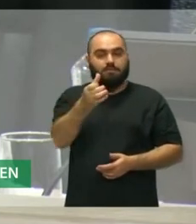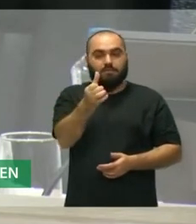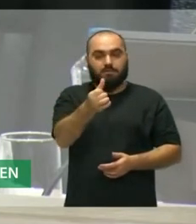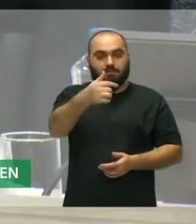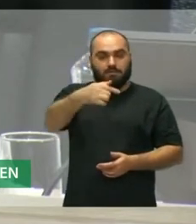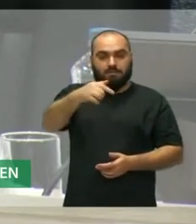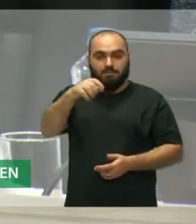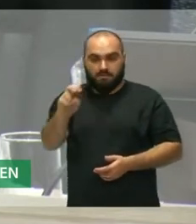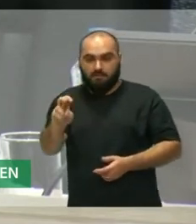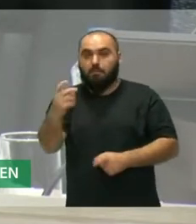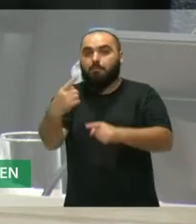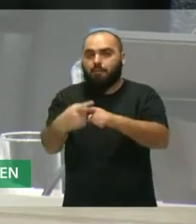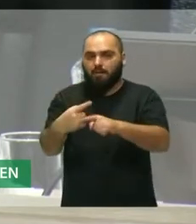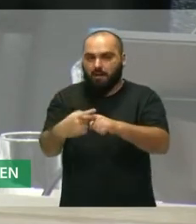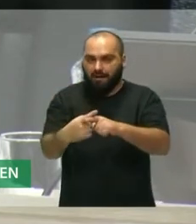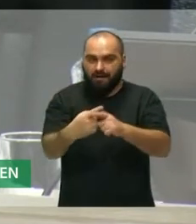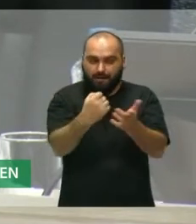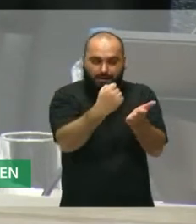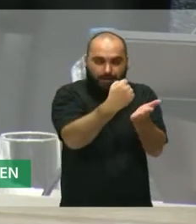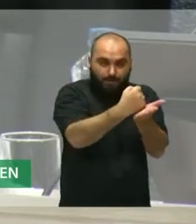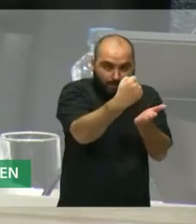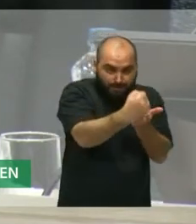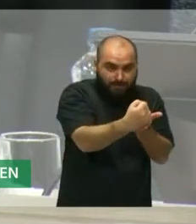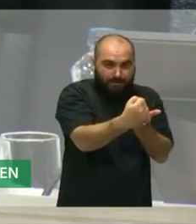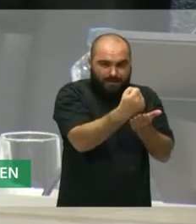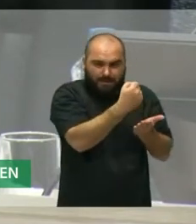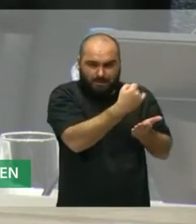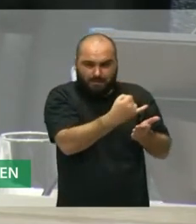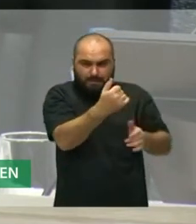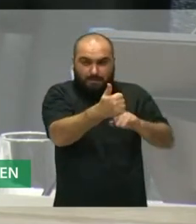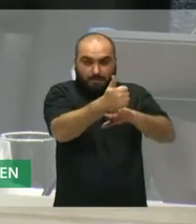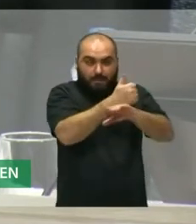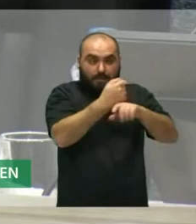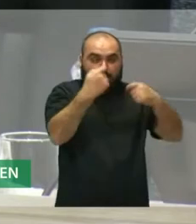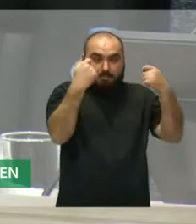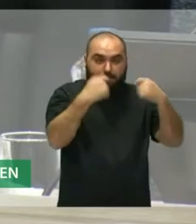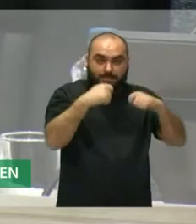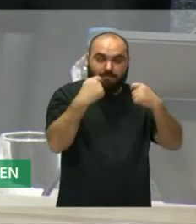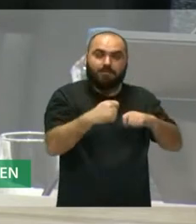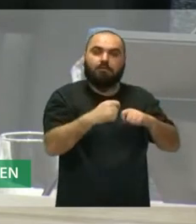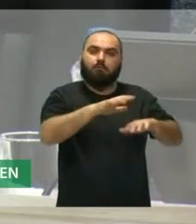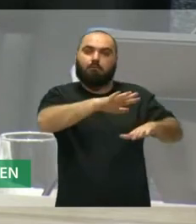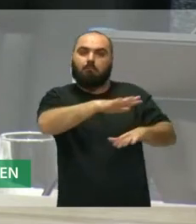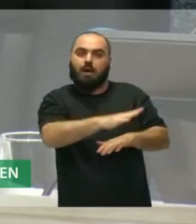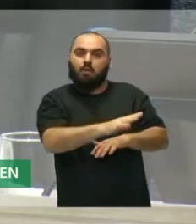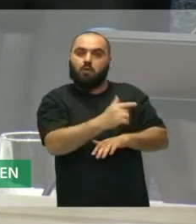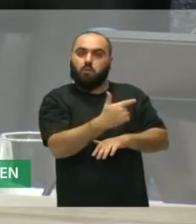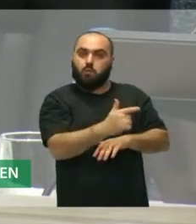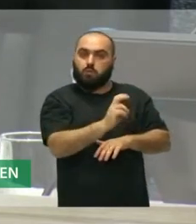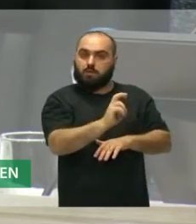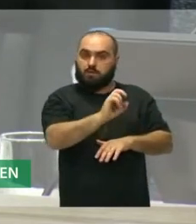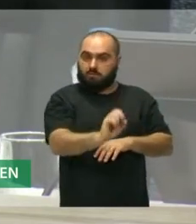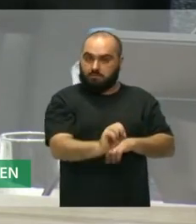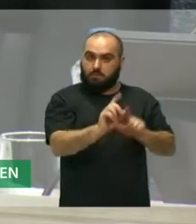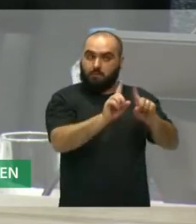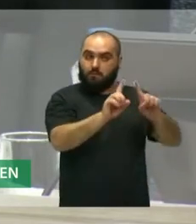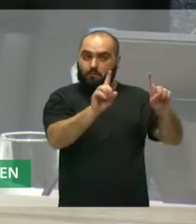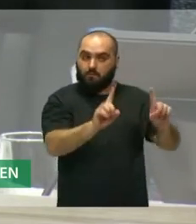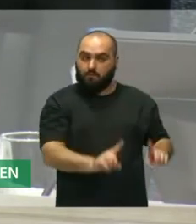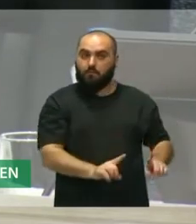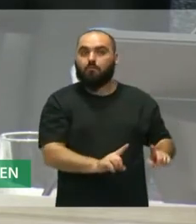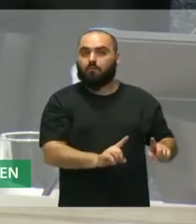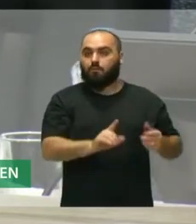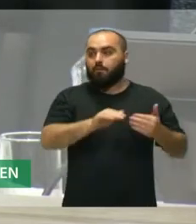1.675.000, porque além de contratar um número expressivo de profissionais, que foi em torno de 250 colaboradores, fora